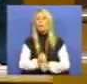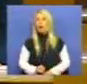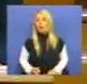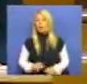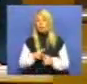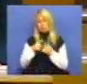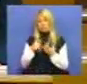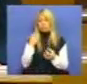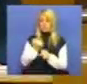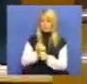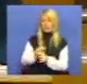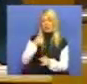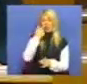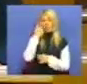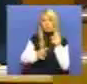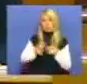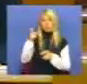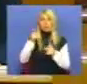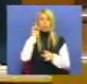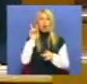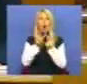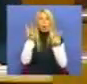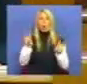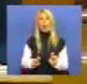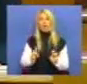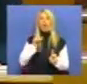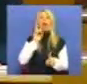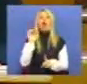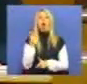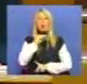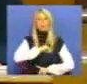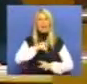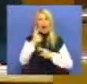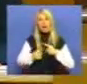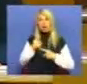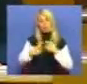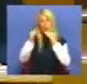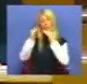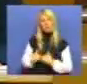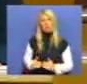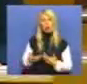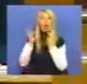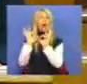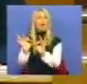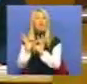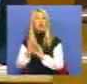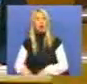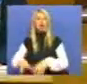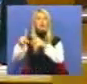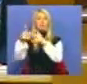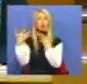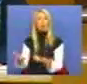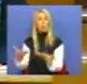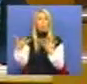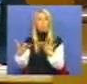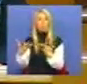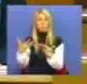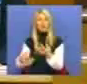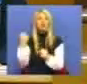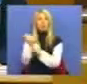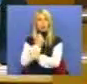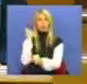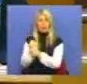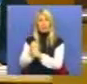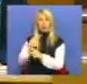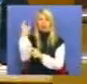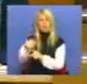peso dos trabalhadores qualificados e com salários médios diminui, a favor do crescimento do peso relativo dos trabalhadores com salários